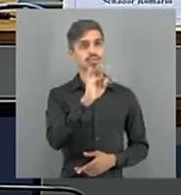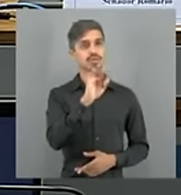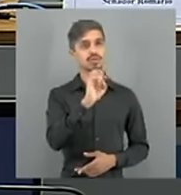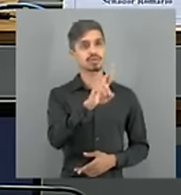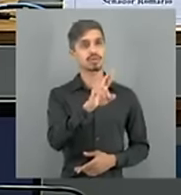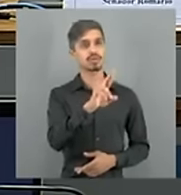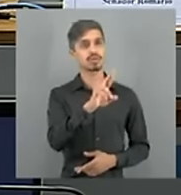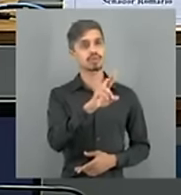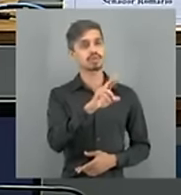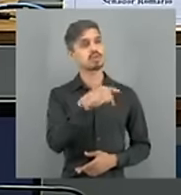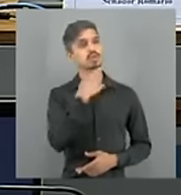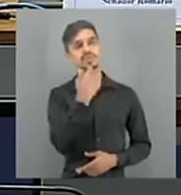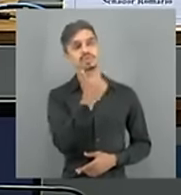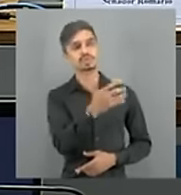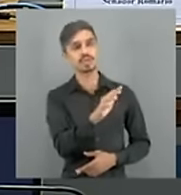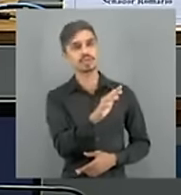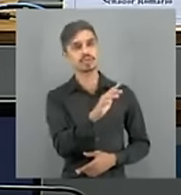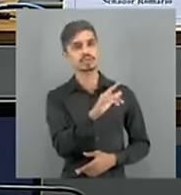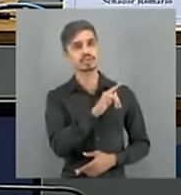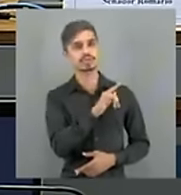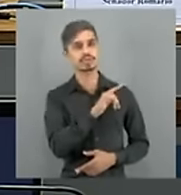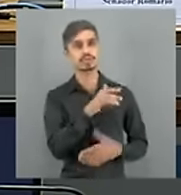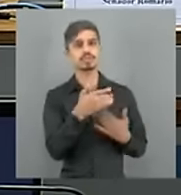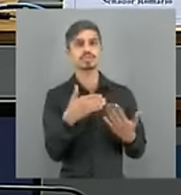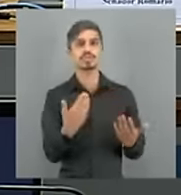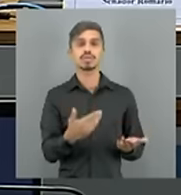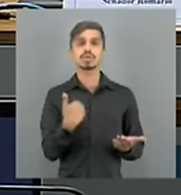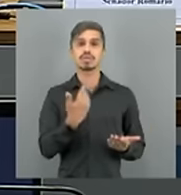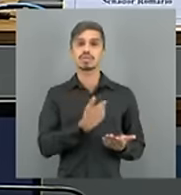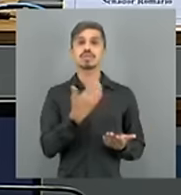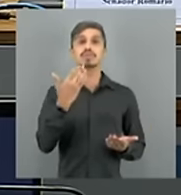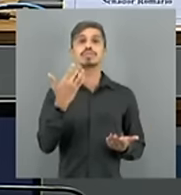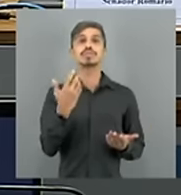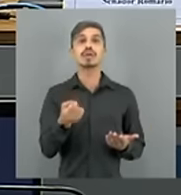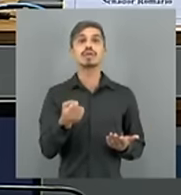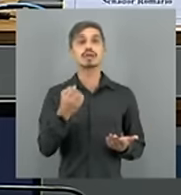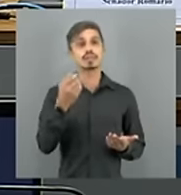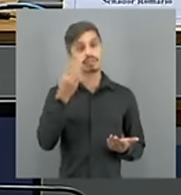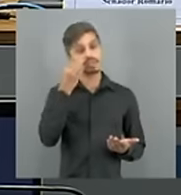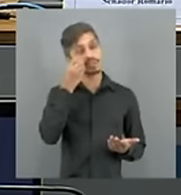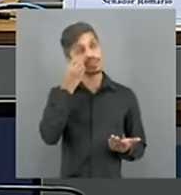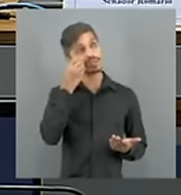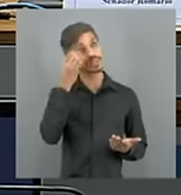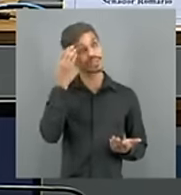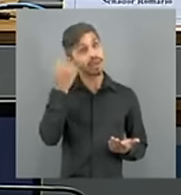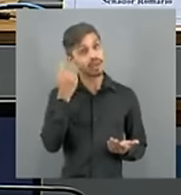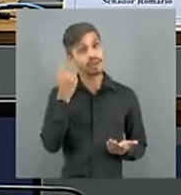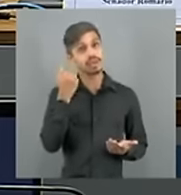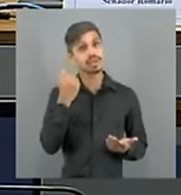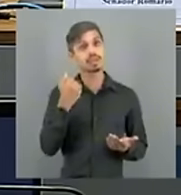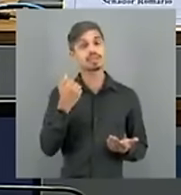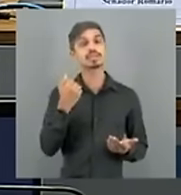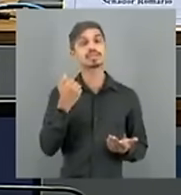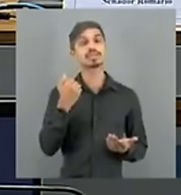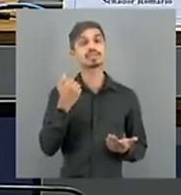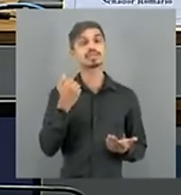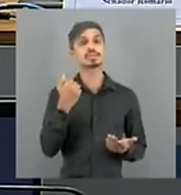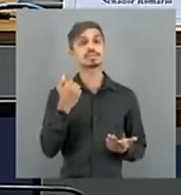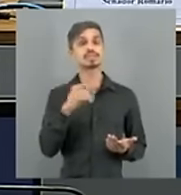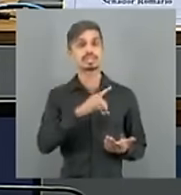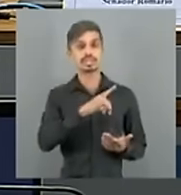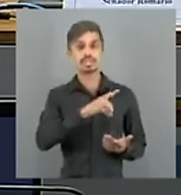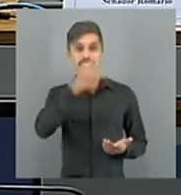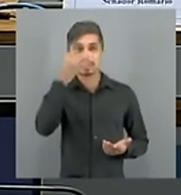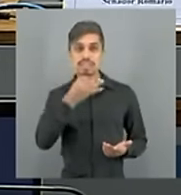para que não haja dúvida. Então, nós vamos saber, vamos chegar, na sua opinião, à